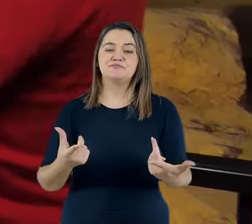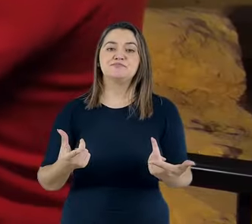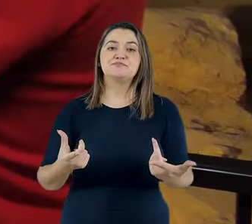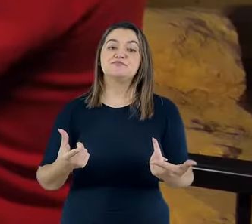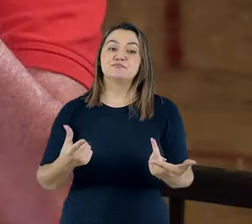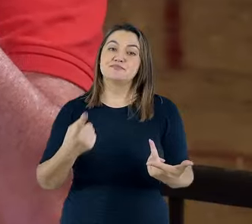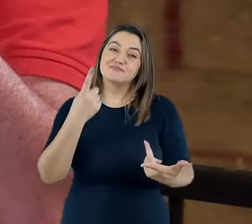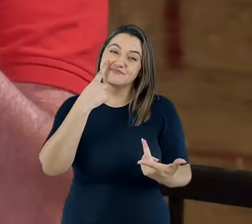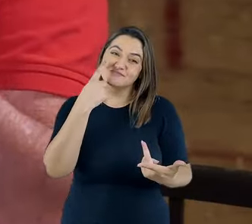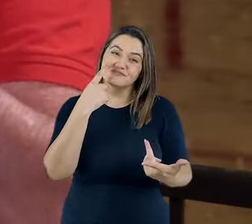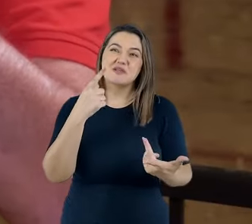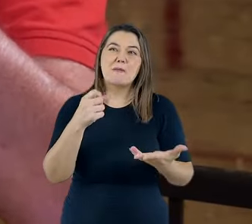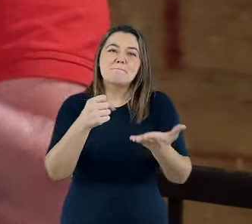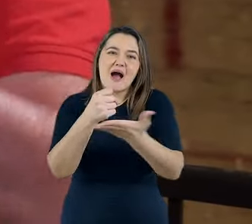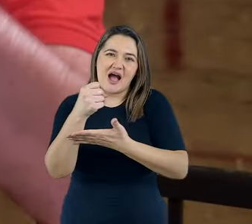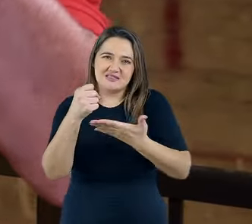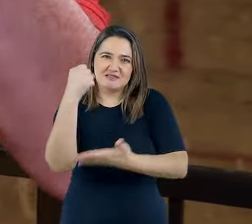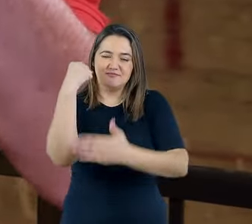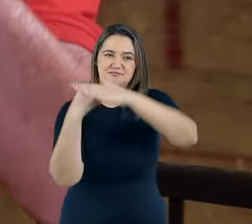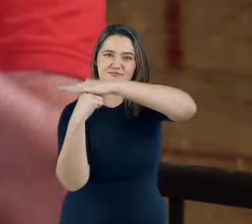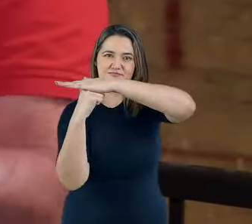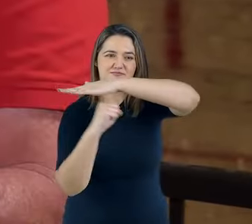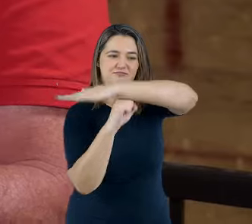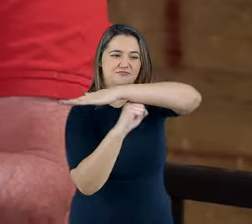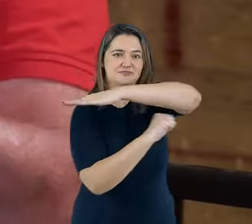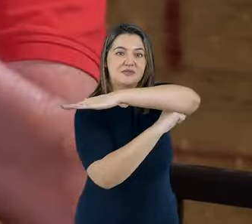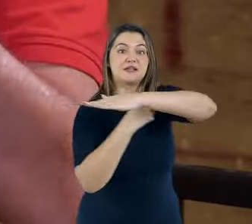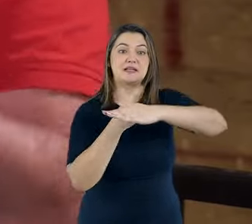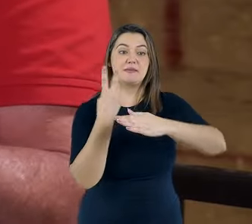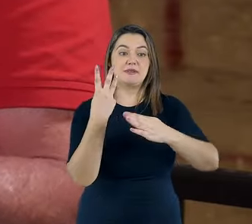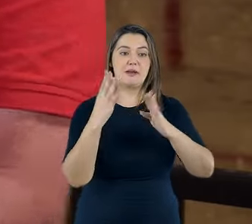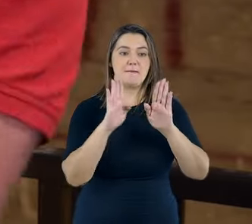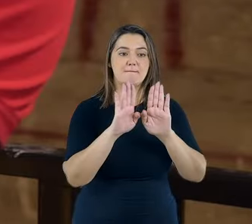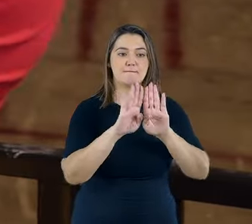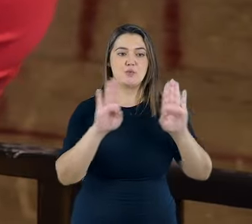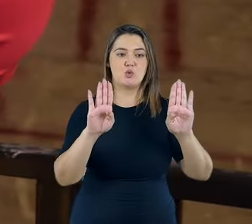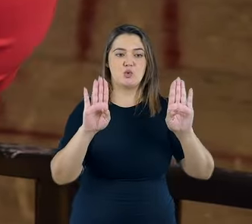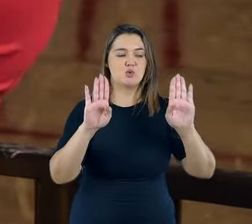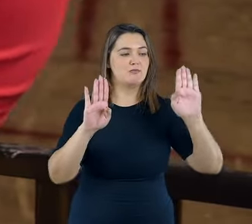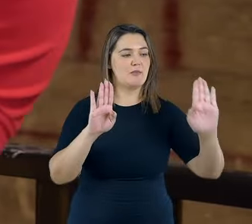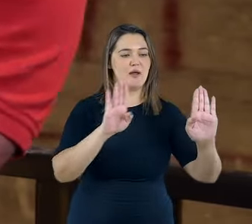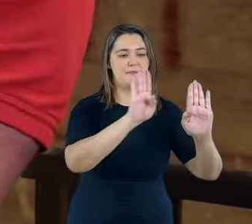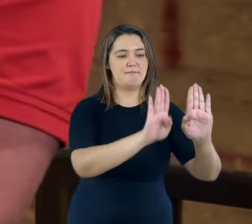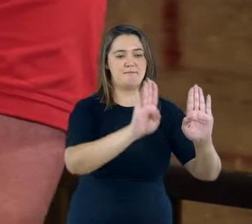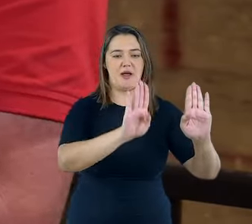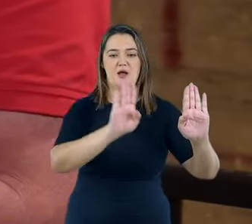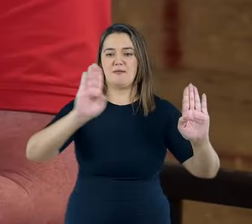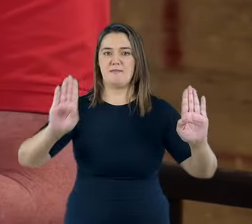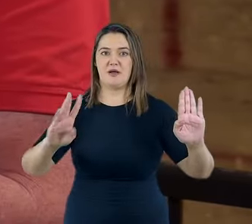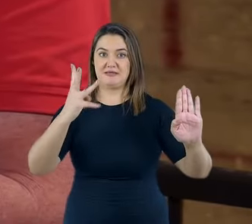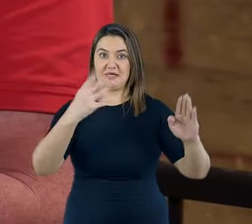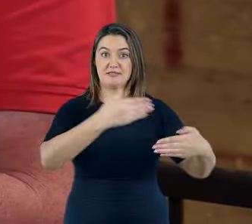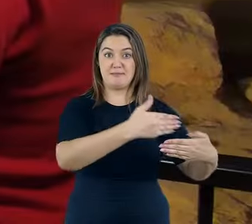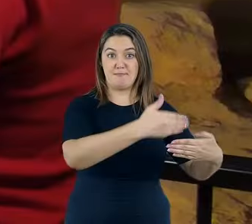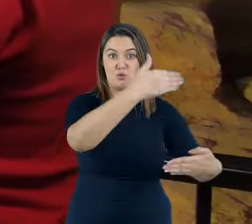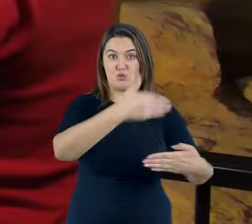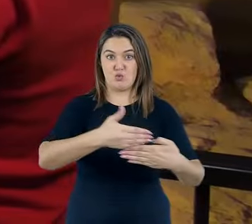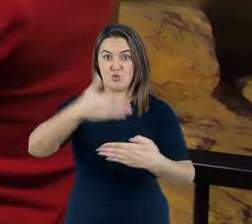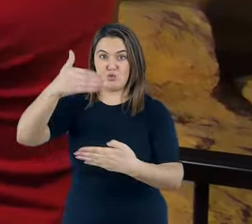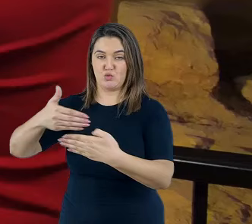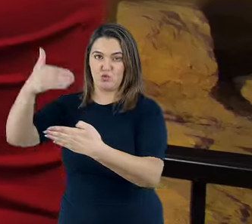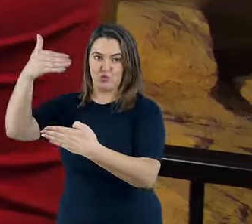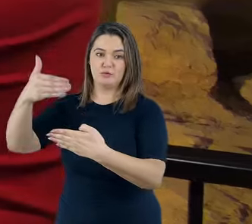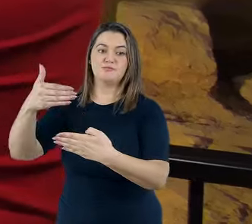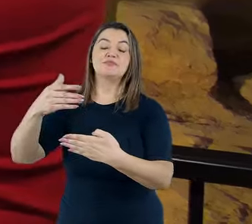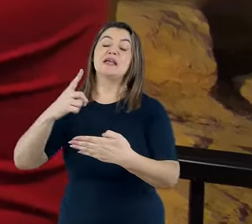uma coisa que é bem mais base. Tem 3 muros paralelos que seguravam toda essa estrutura. E já